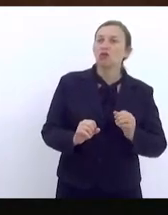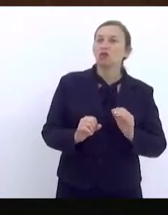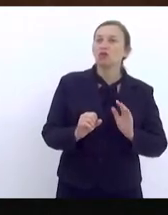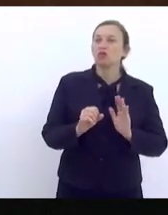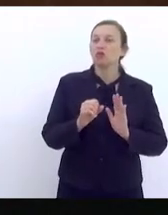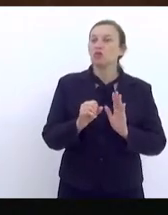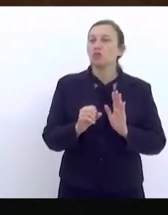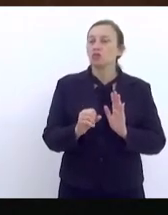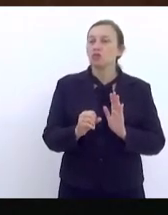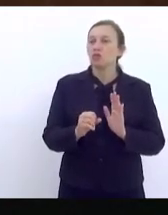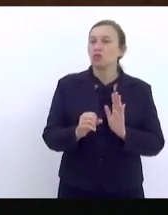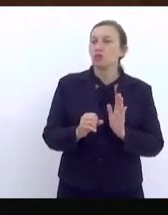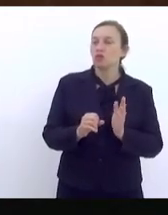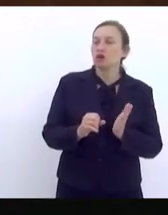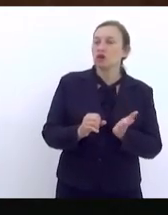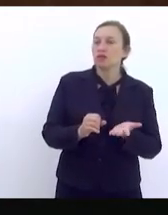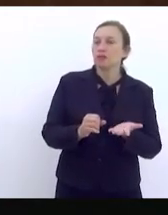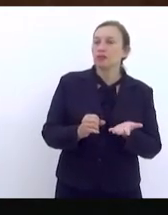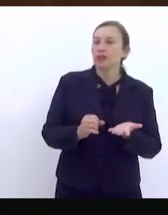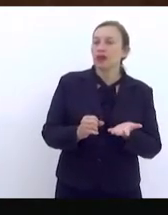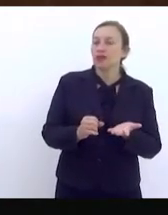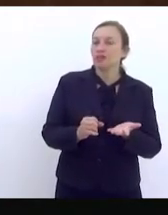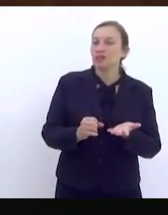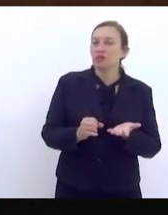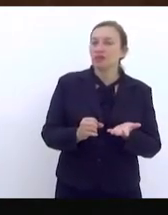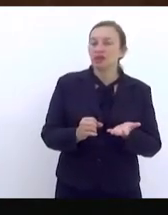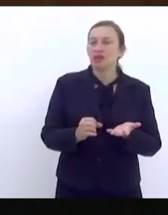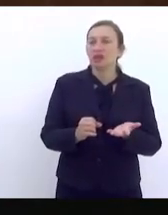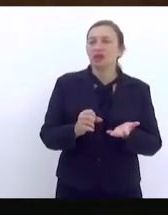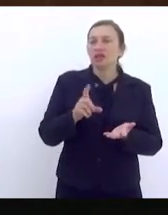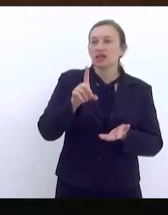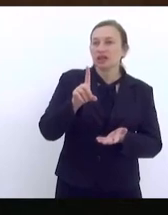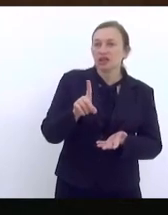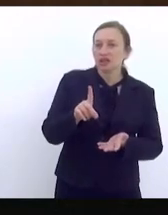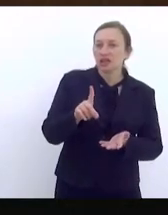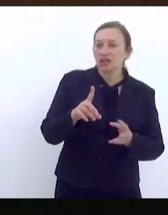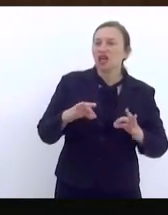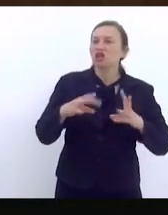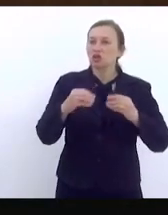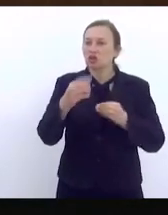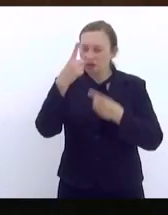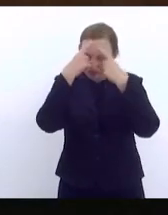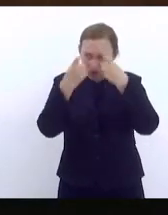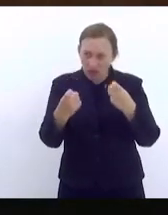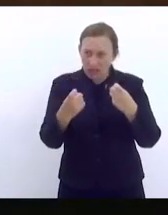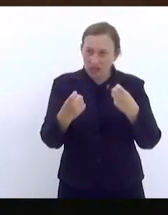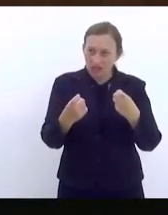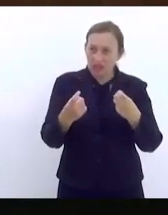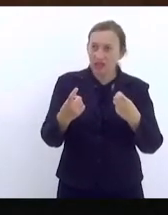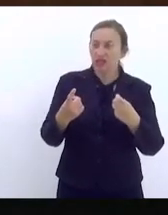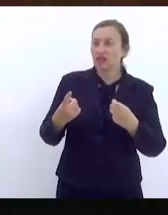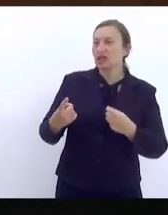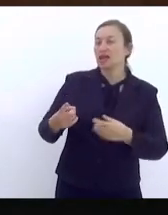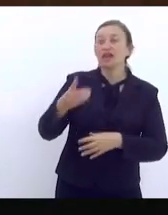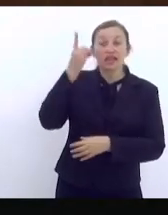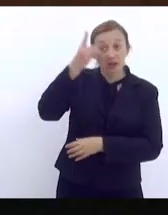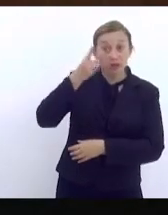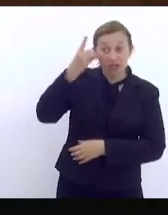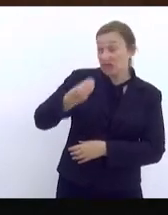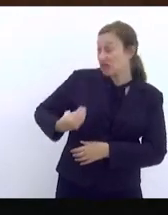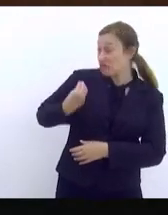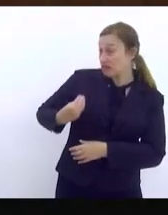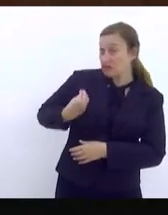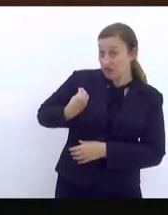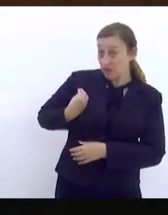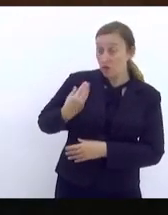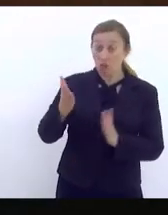seja é de desagravo também diante da violência pela qual a deputada índia é